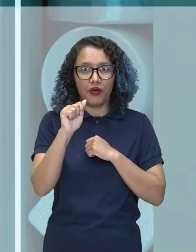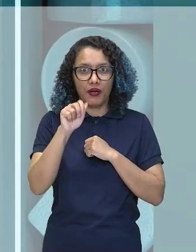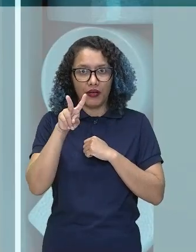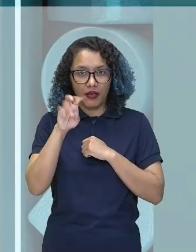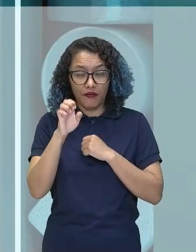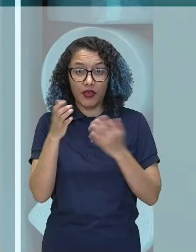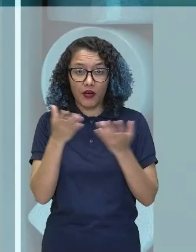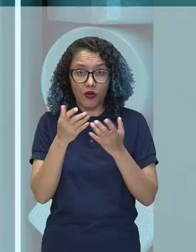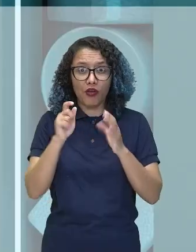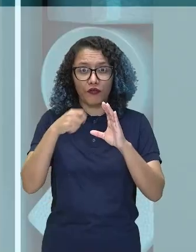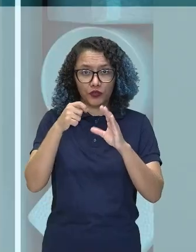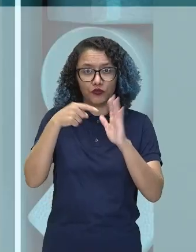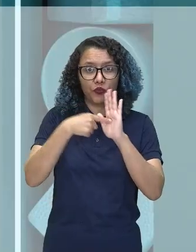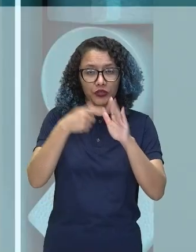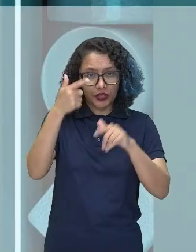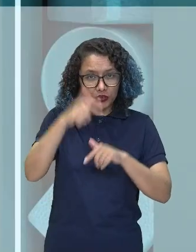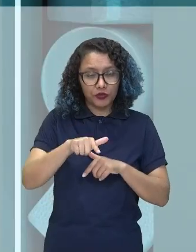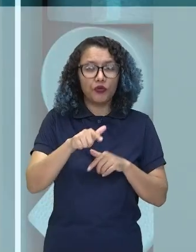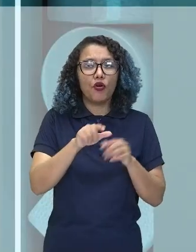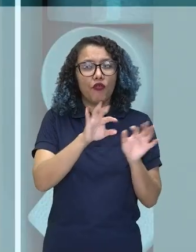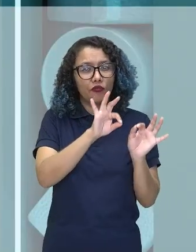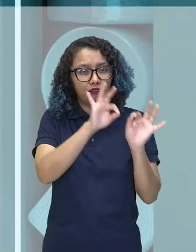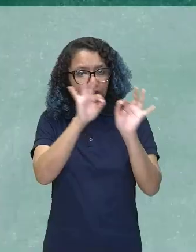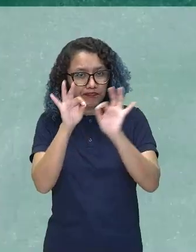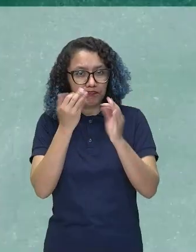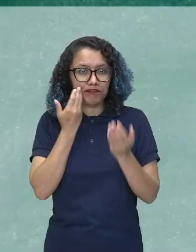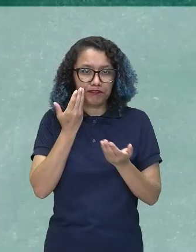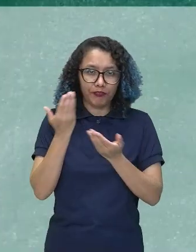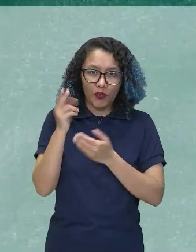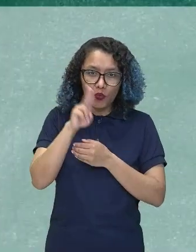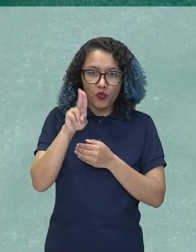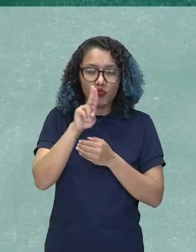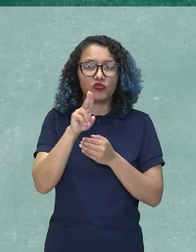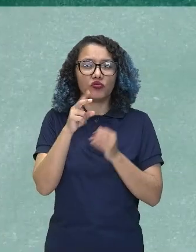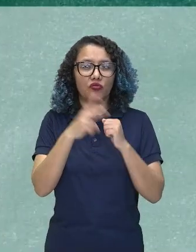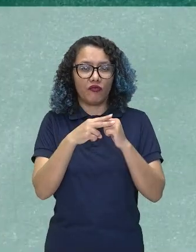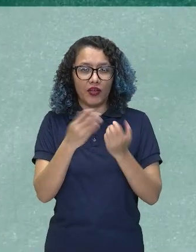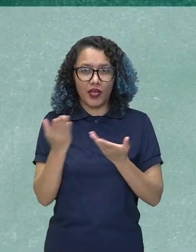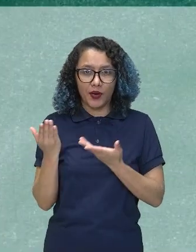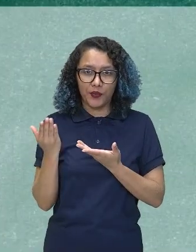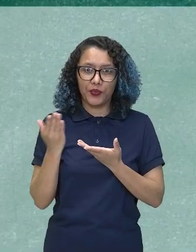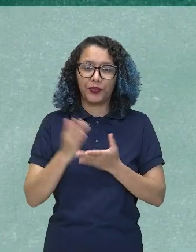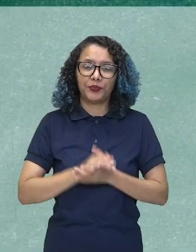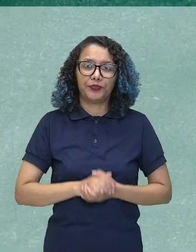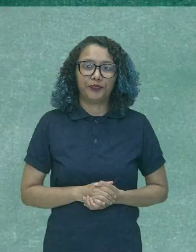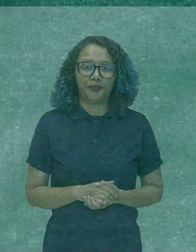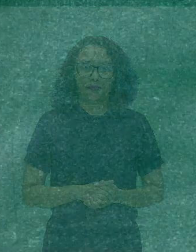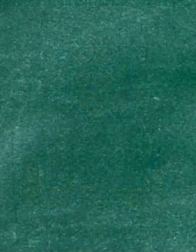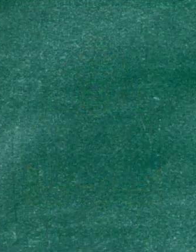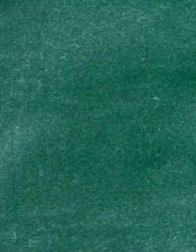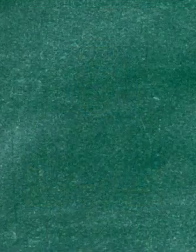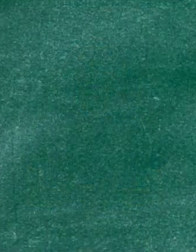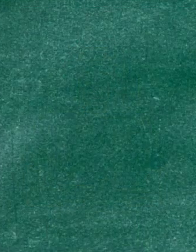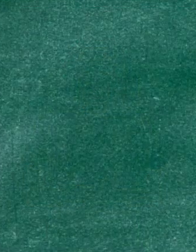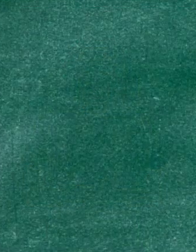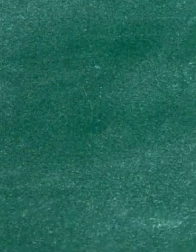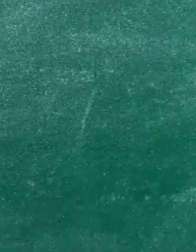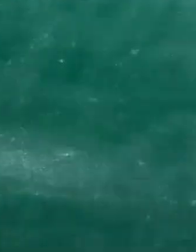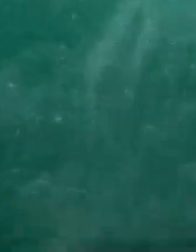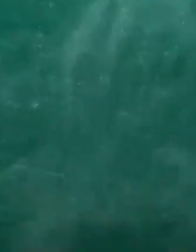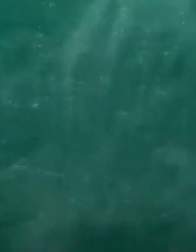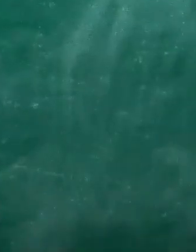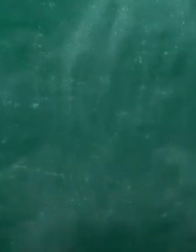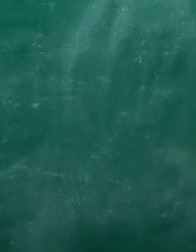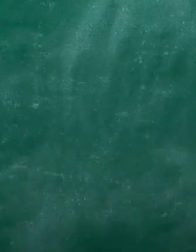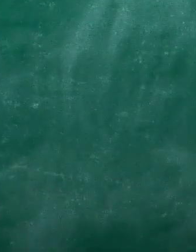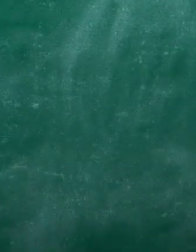aí relembre o uso deste verbo. Verbo to have. Ter como auxiliar.